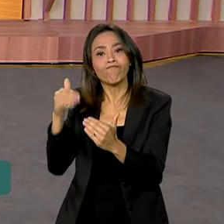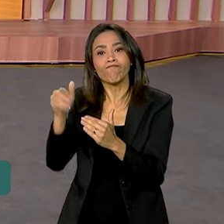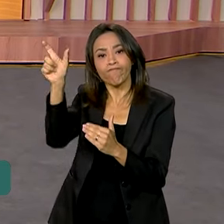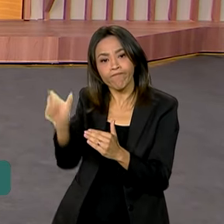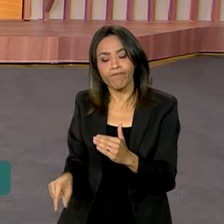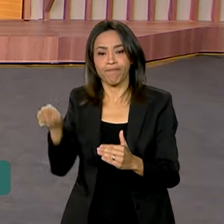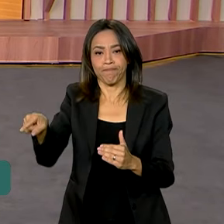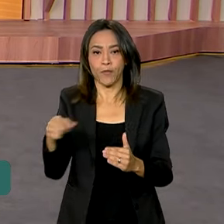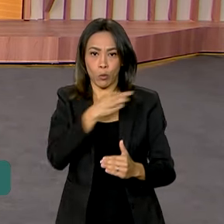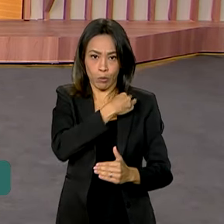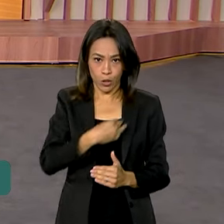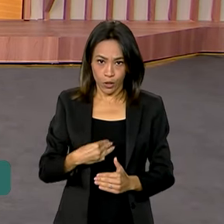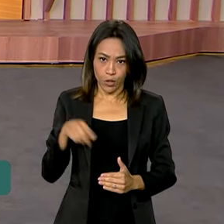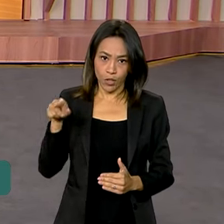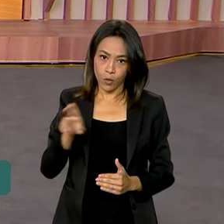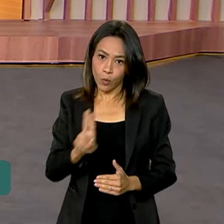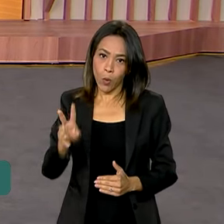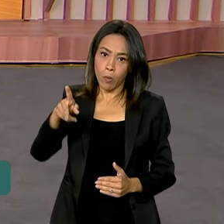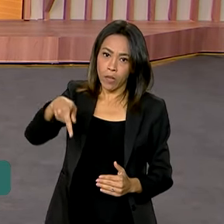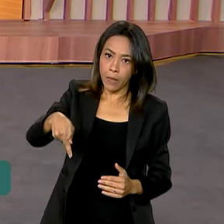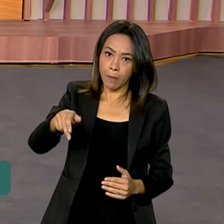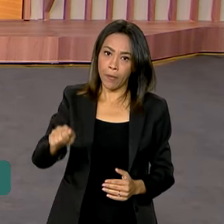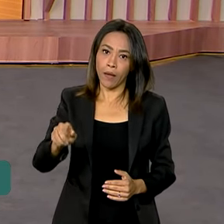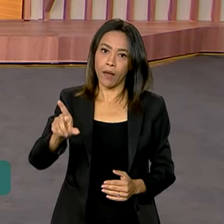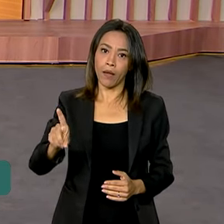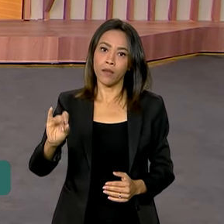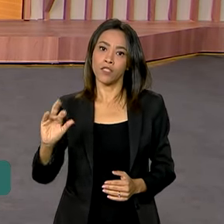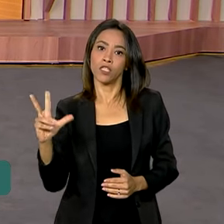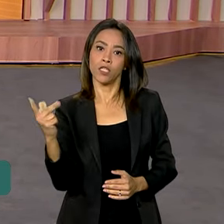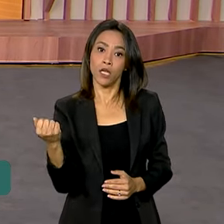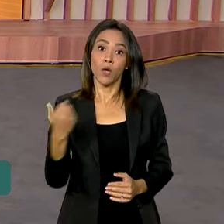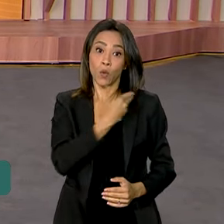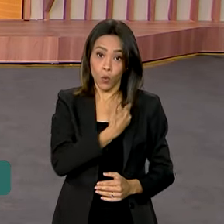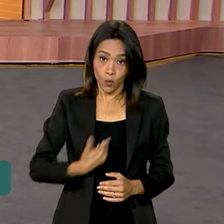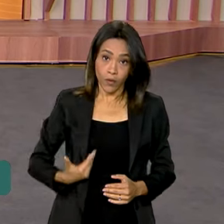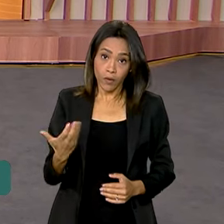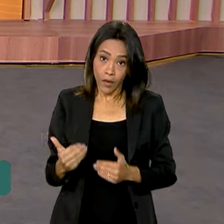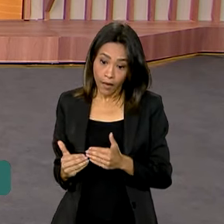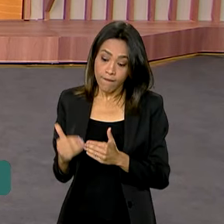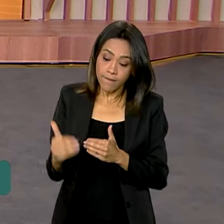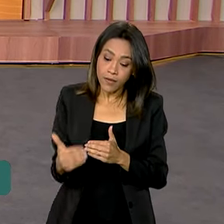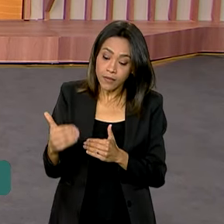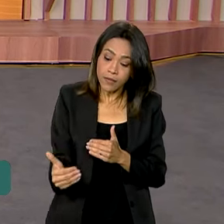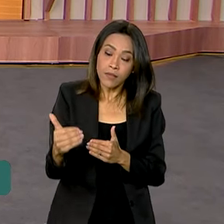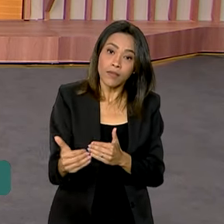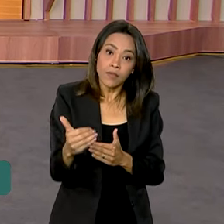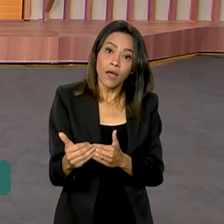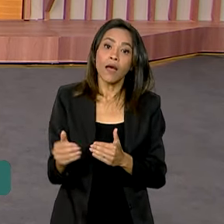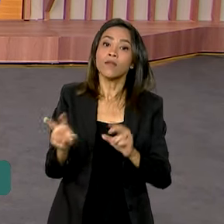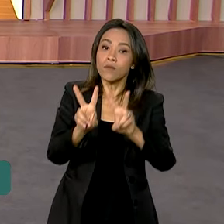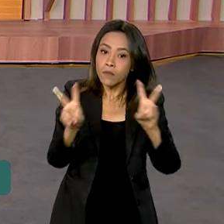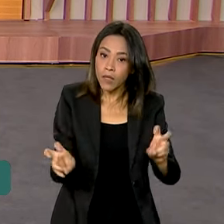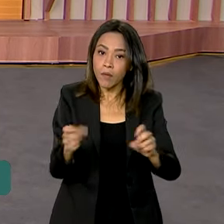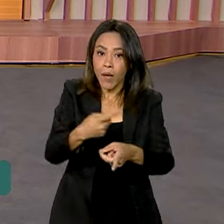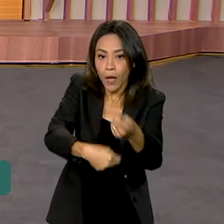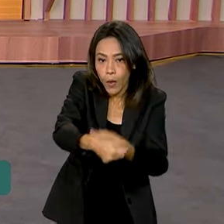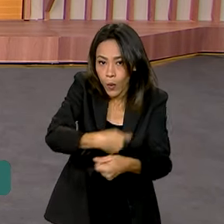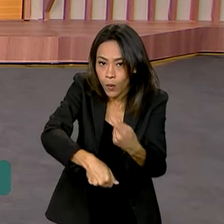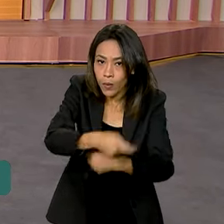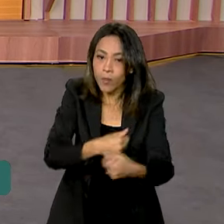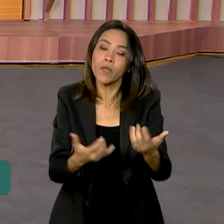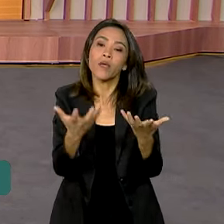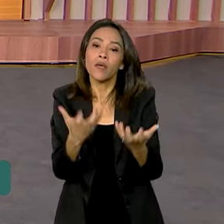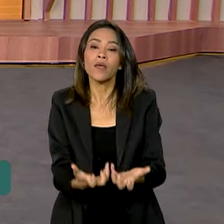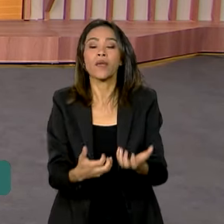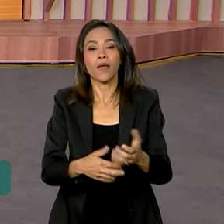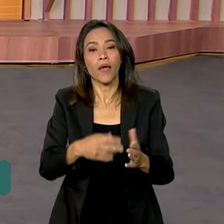Relações Institucionais, Alexandre Padilha, o governo quer avançar na pauta econômica e pretende regulamentar todo o